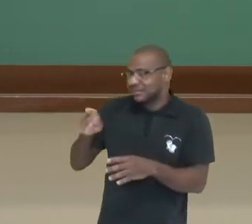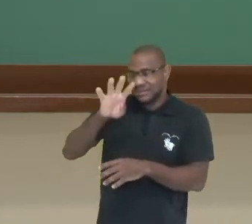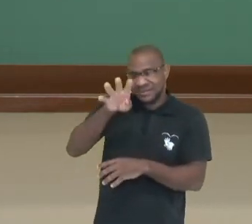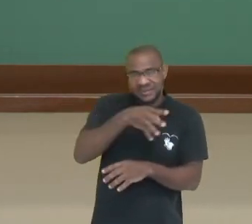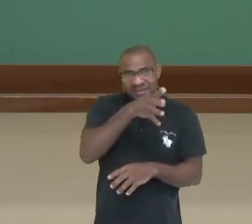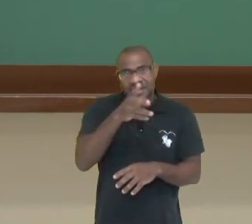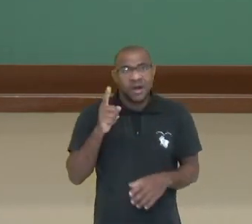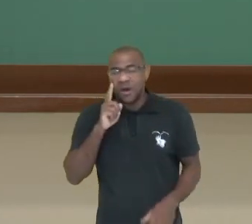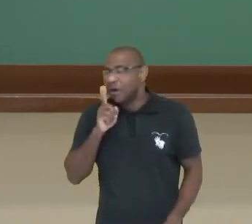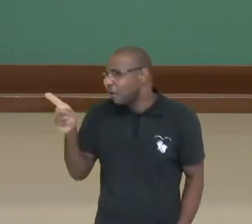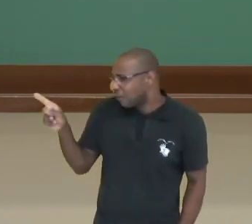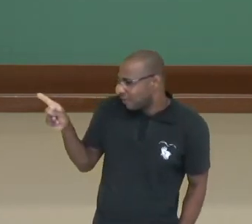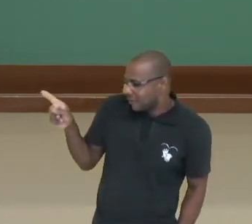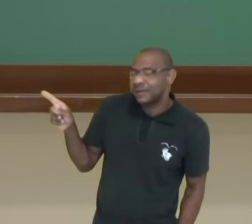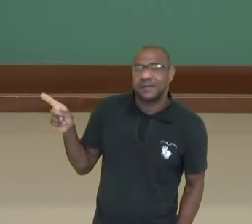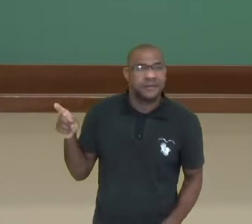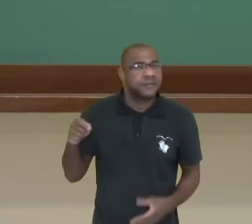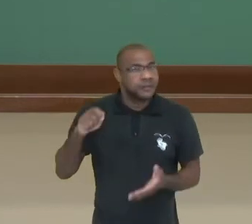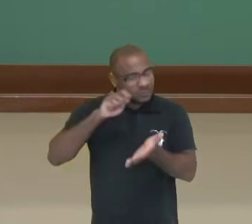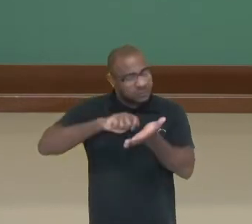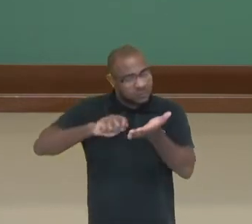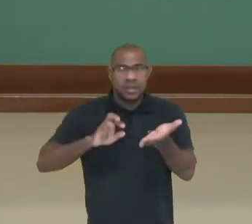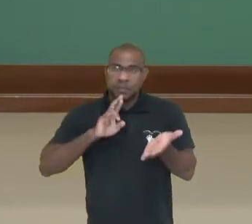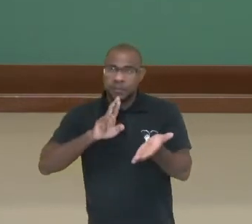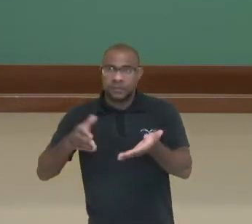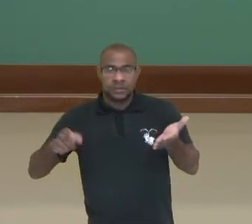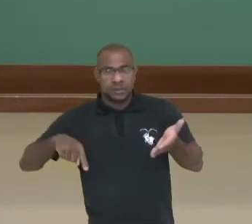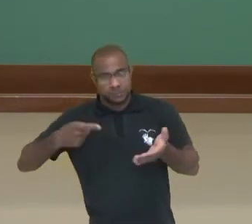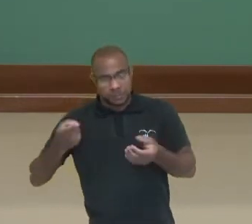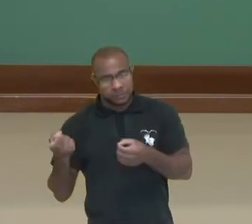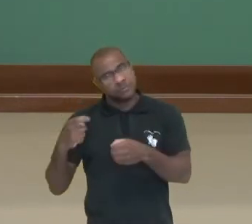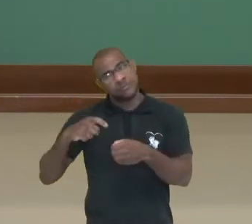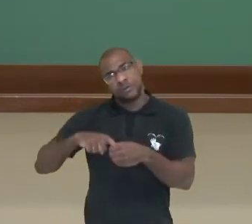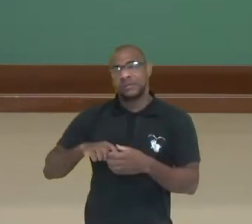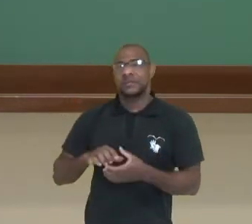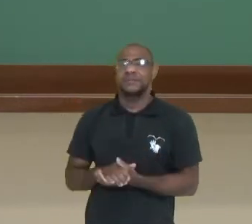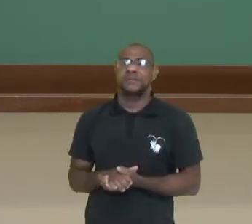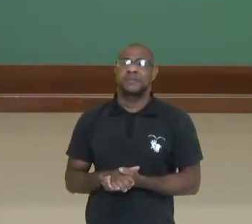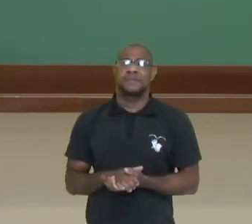uma olhadinha, capriche bem na resposta, que eu já volto com ela.